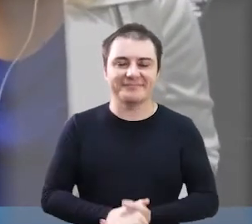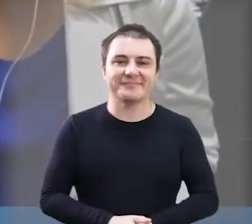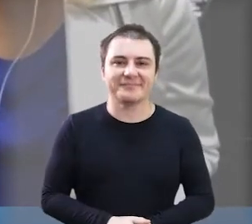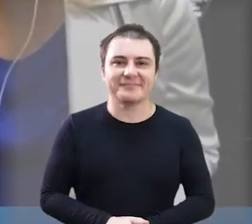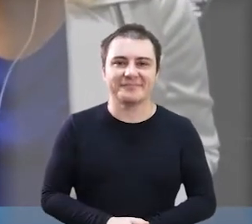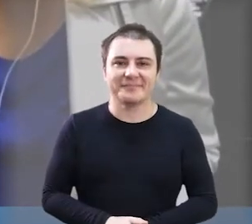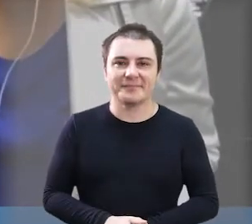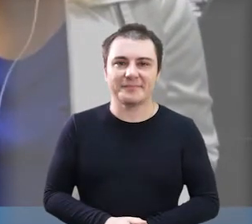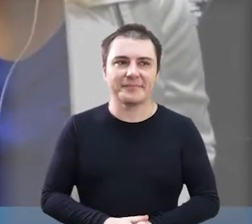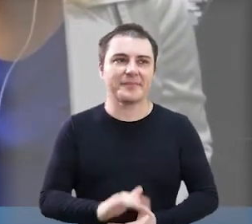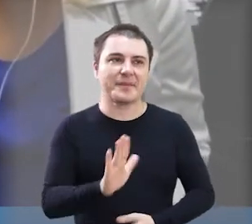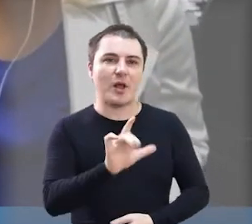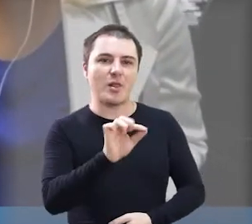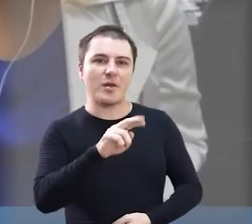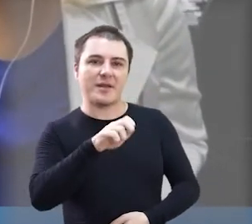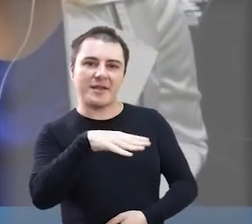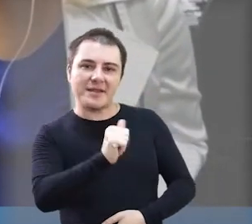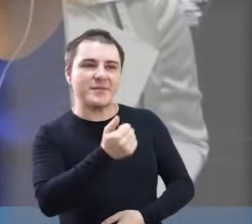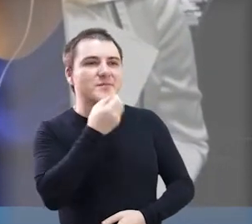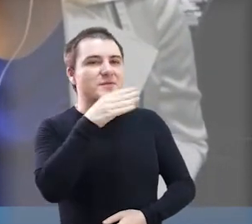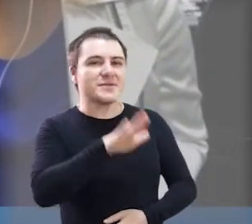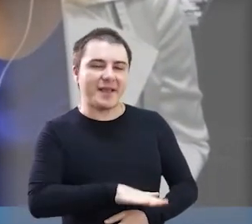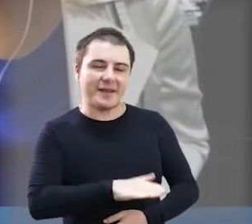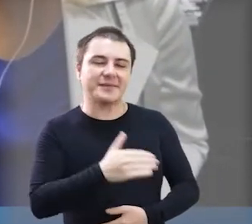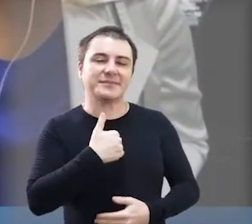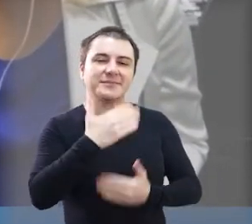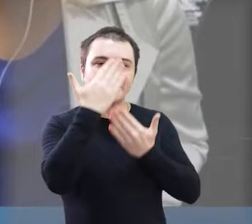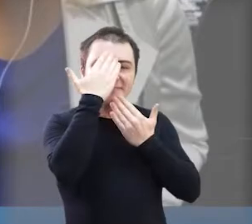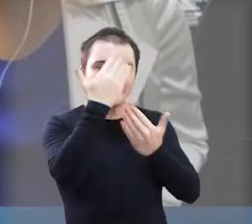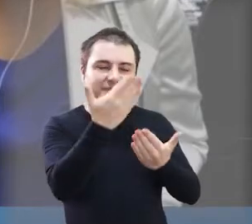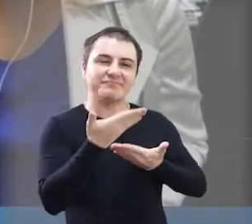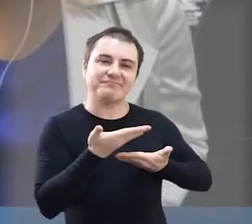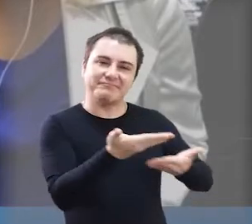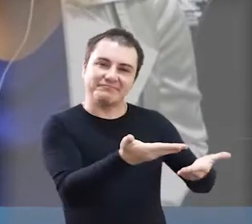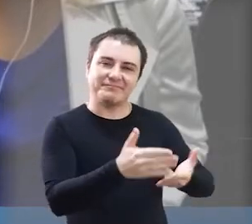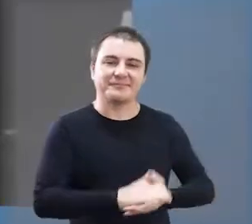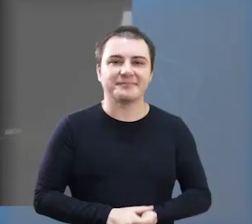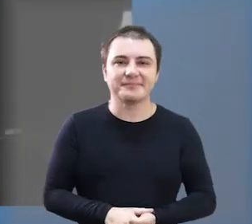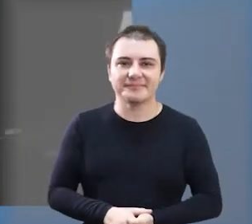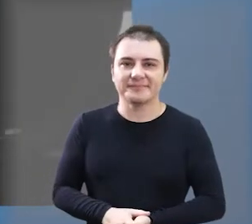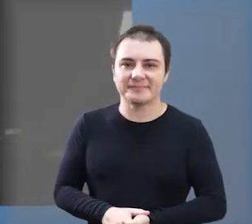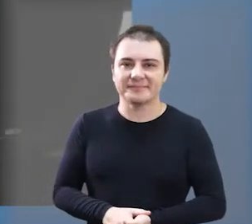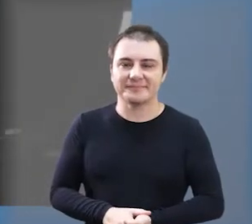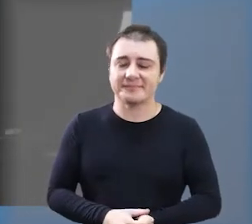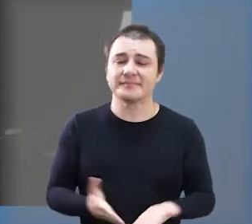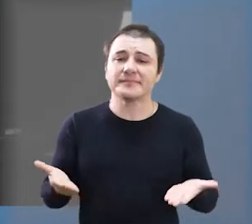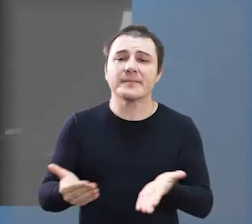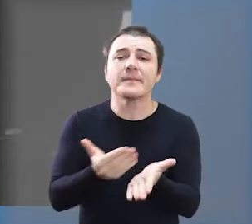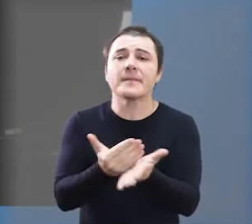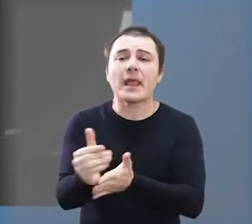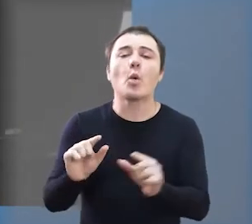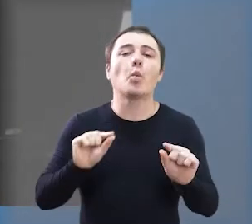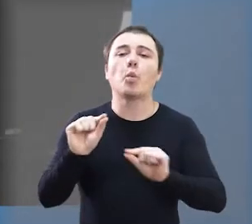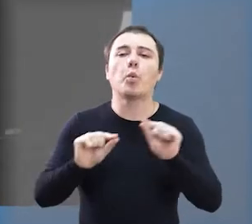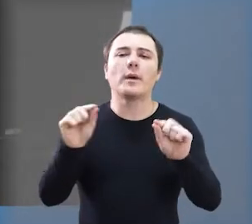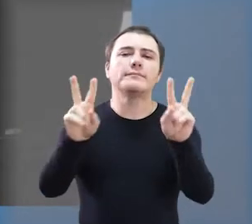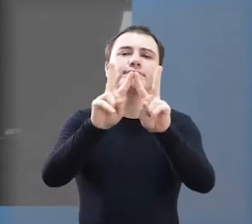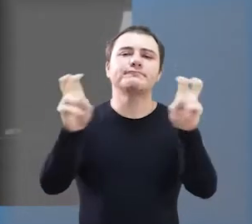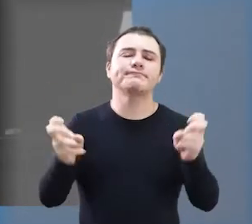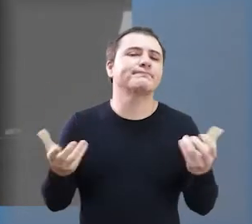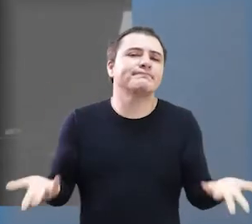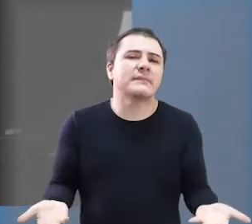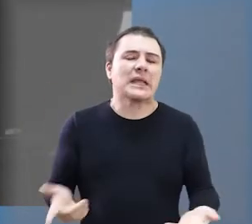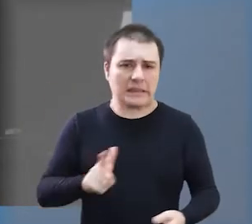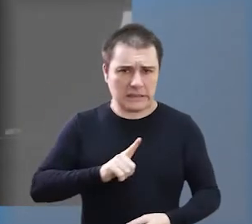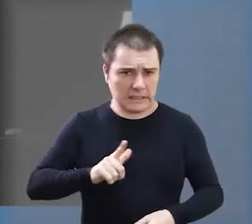hoje. Oi, Lorena, boa tarde, muito obrigado pelo convite. Frederico, para a gente começar a falar sobre o assunto,